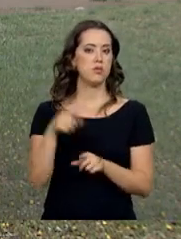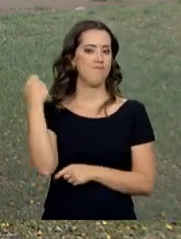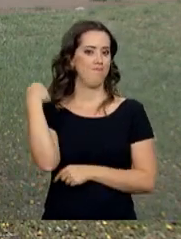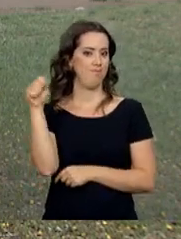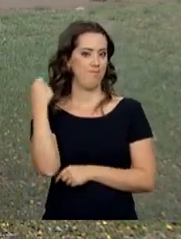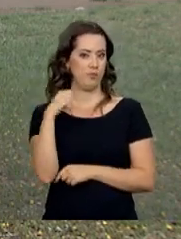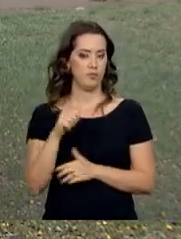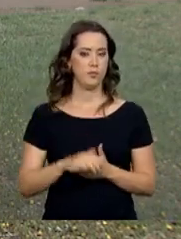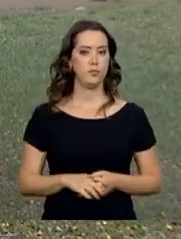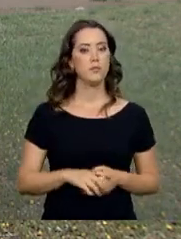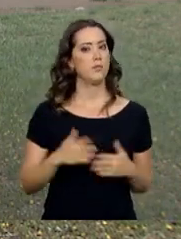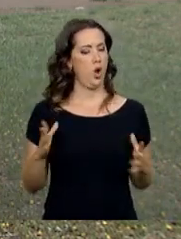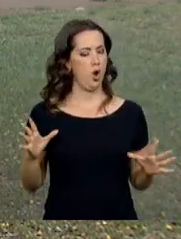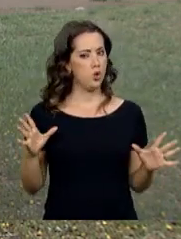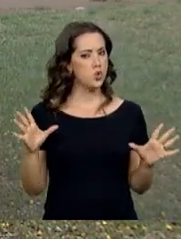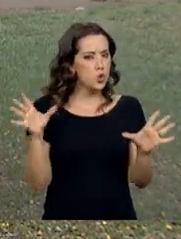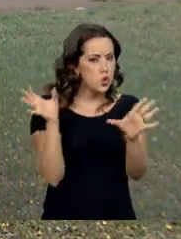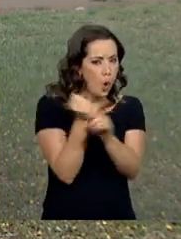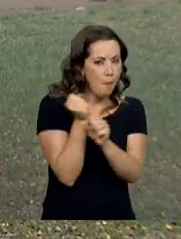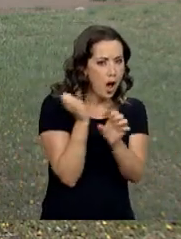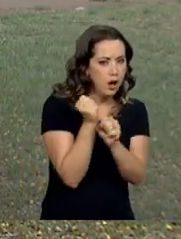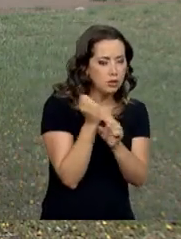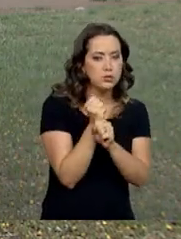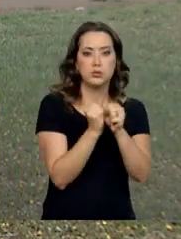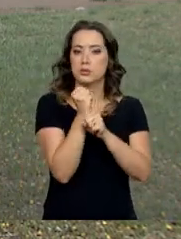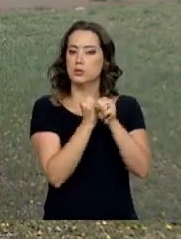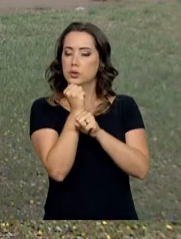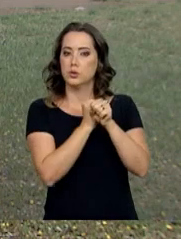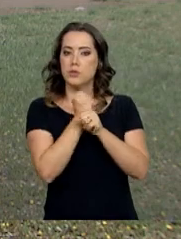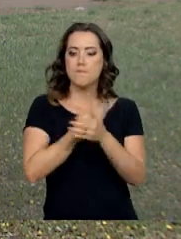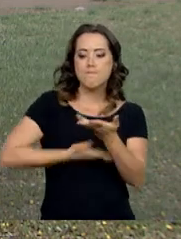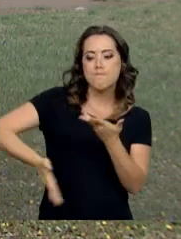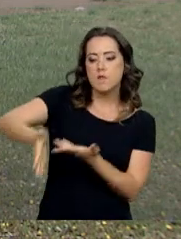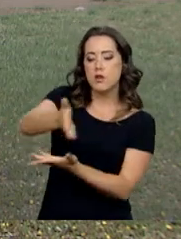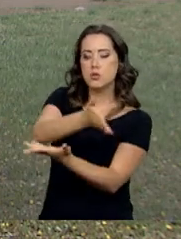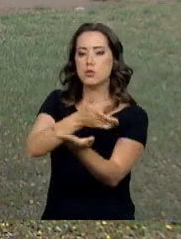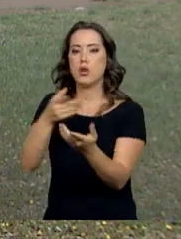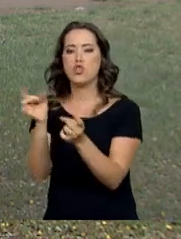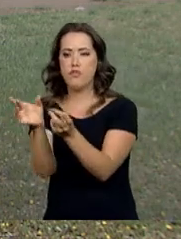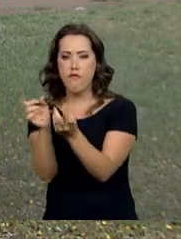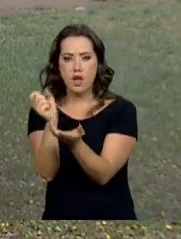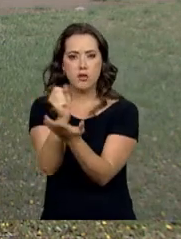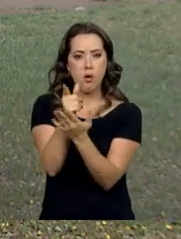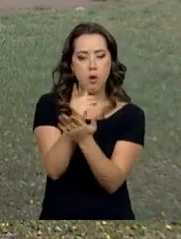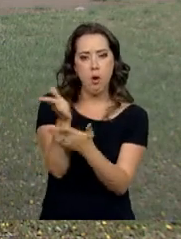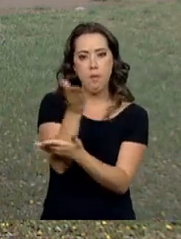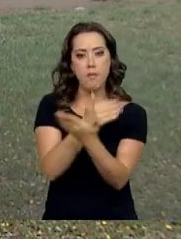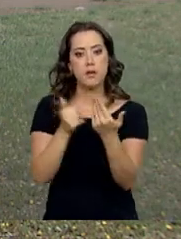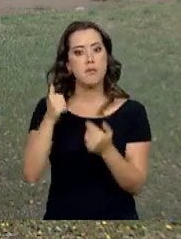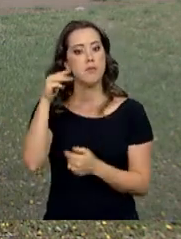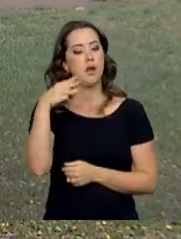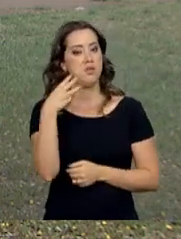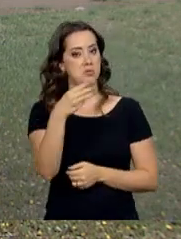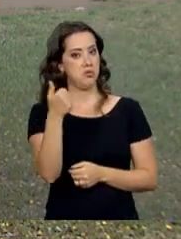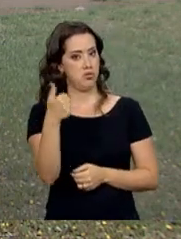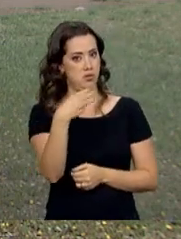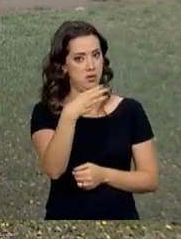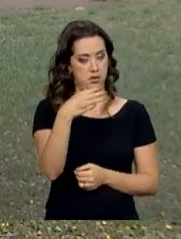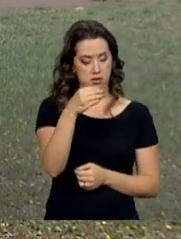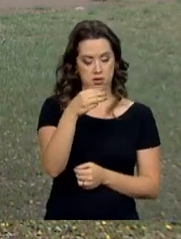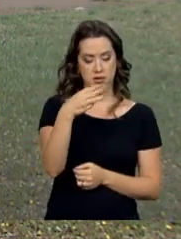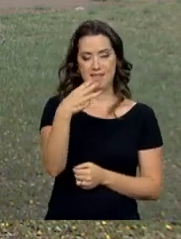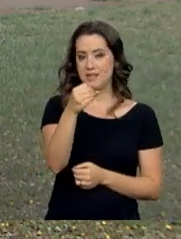no acumulado do ano as trocas comerciais do brasil com outros países já somam mais de 300 bilhões de dólares